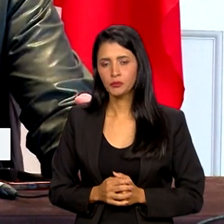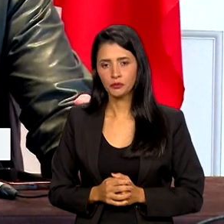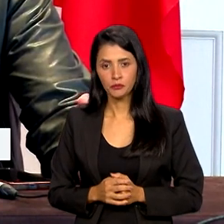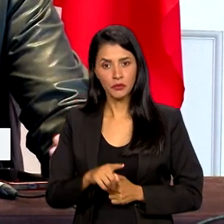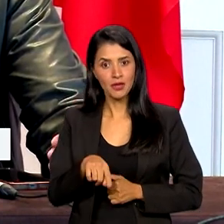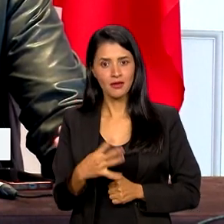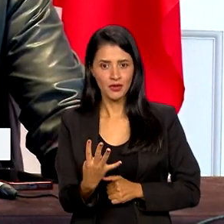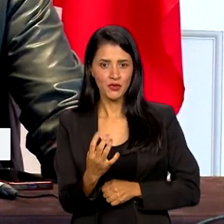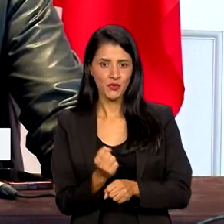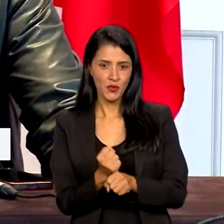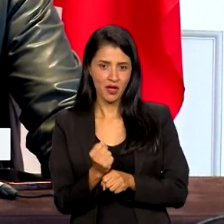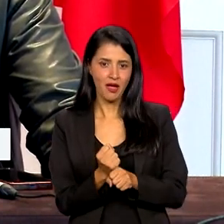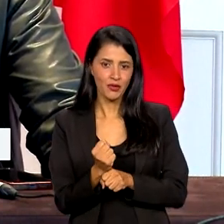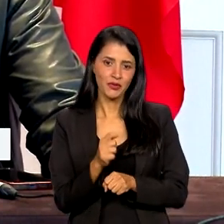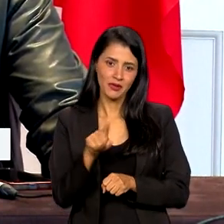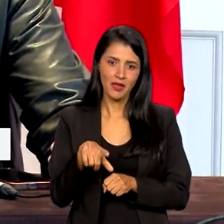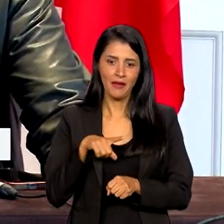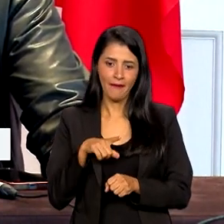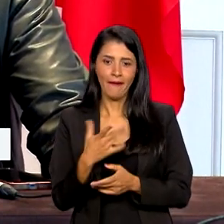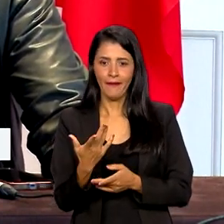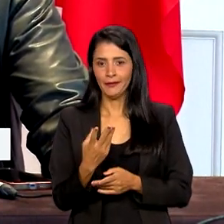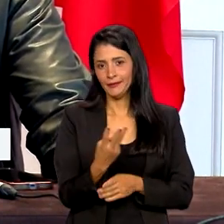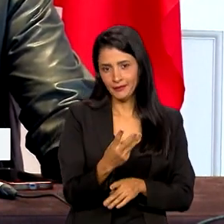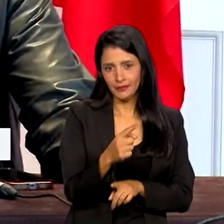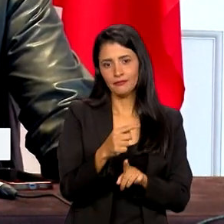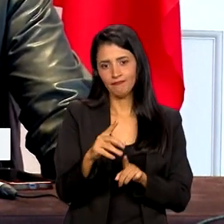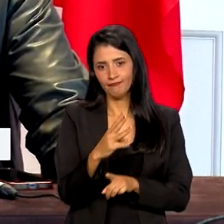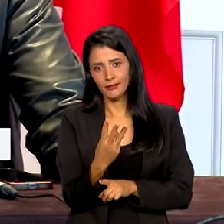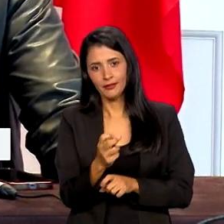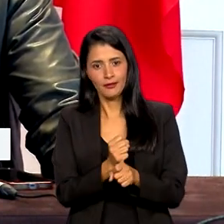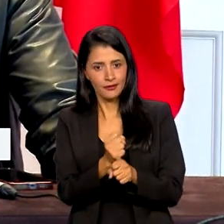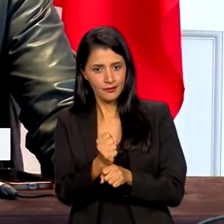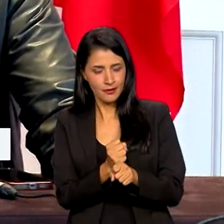Desses 4 anos, nesses próximos 3 anos, esses